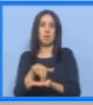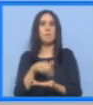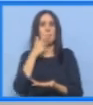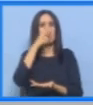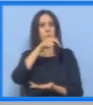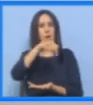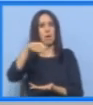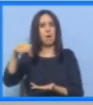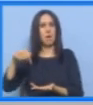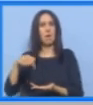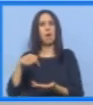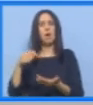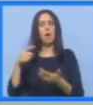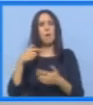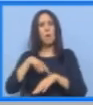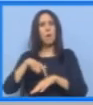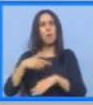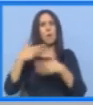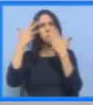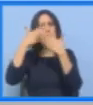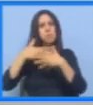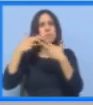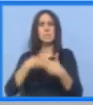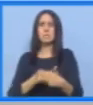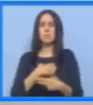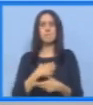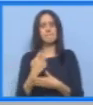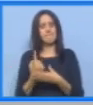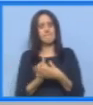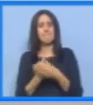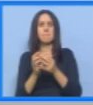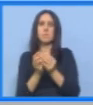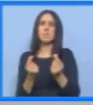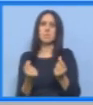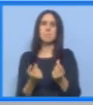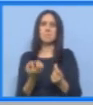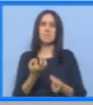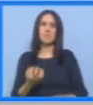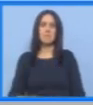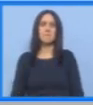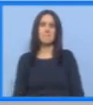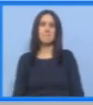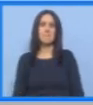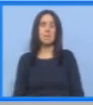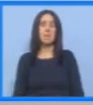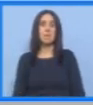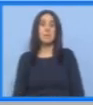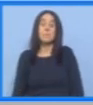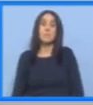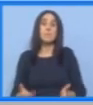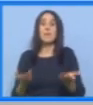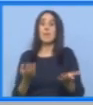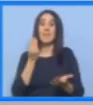pessoas que passam lá horas até noites, não é? Sentem a necessidade do recolhimento da oração, é verdade. É